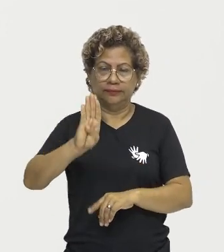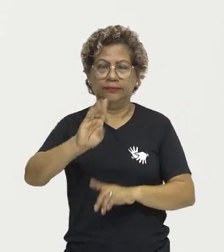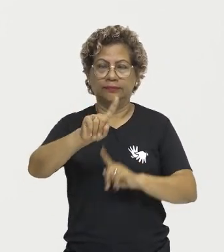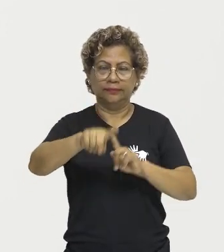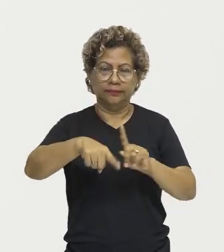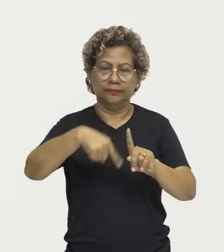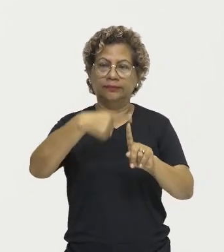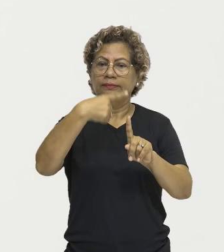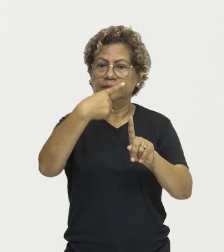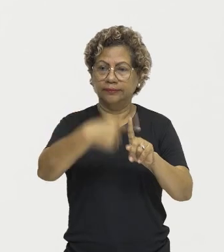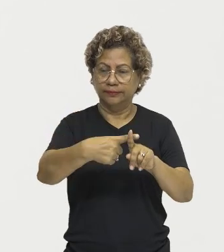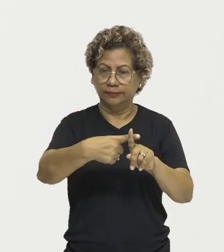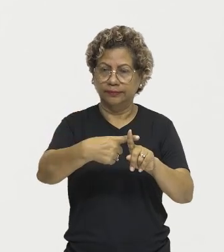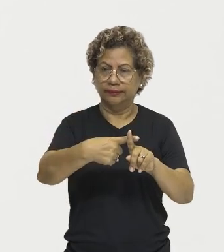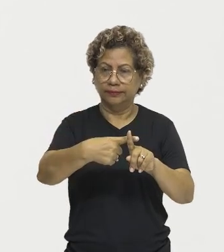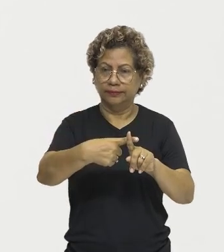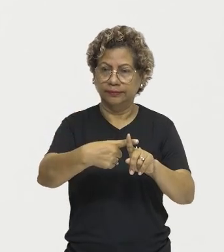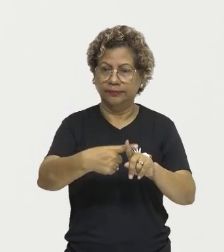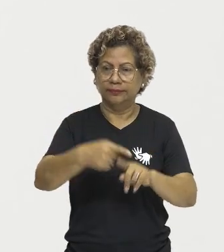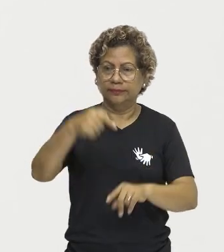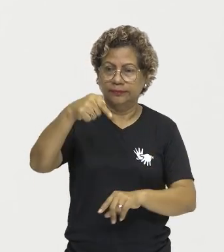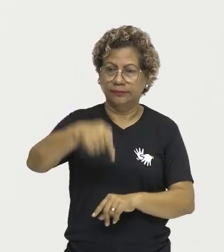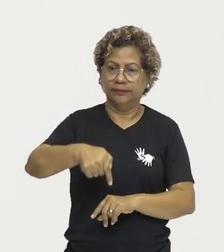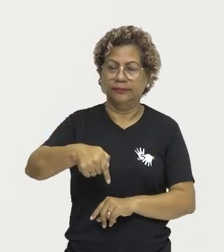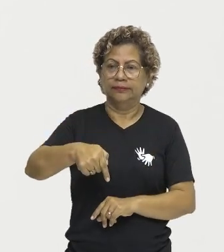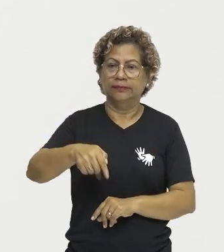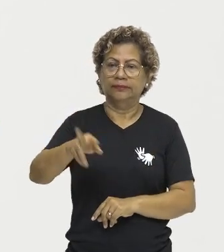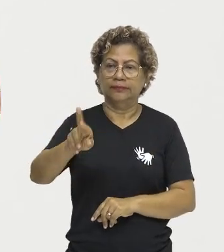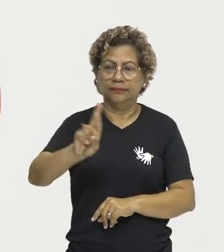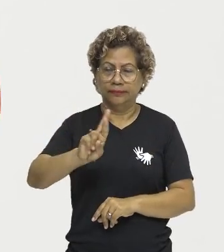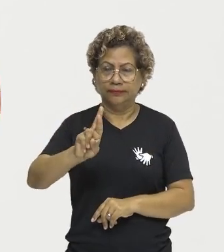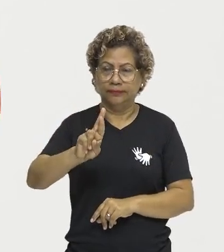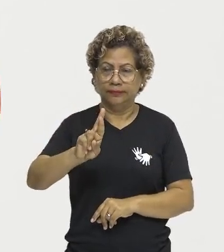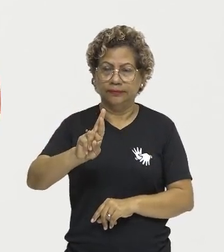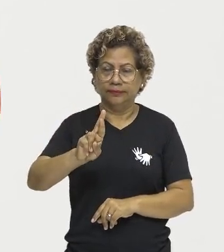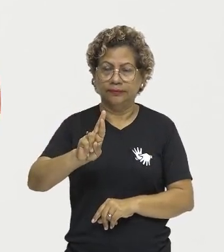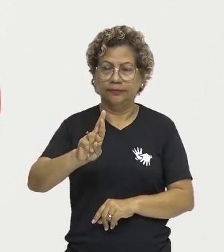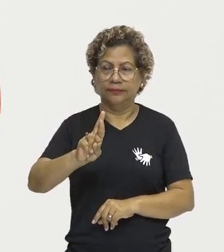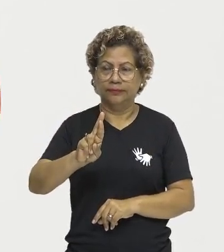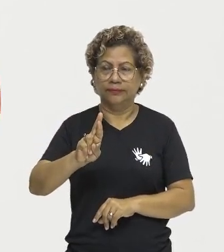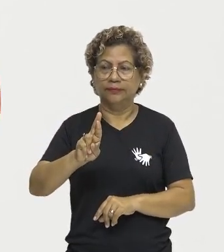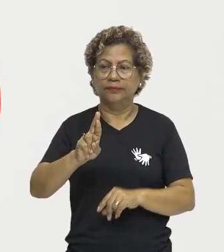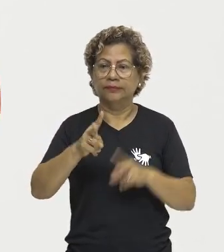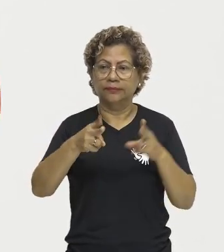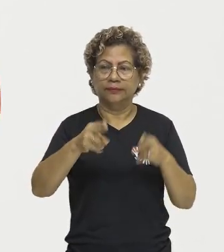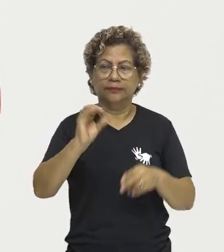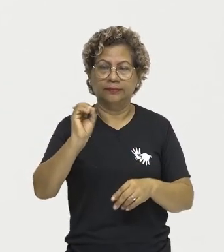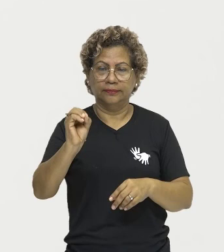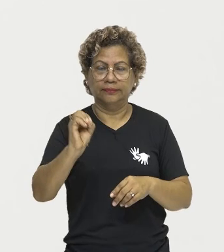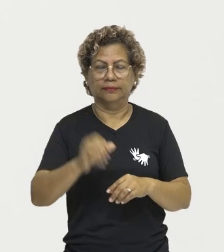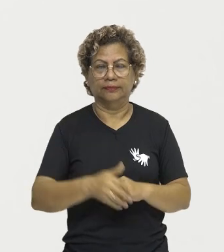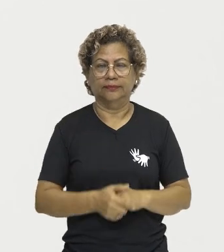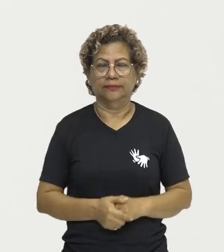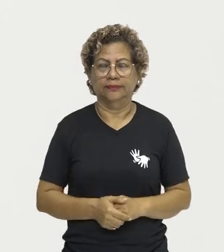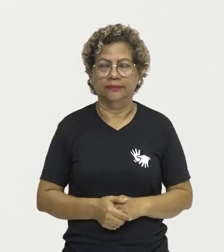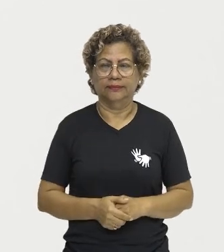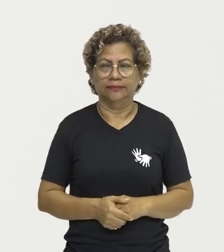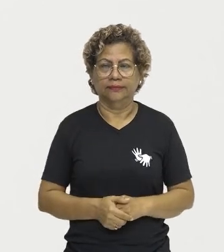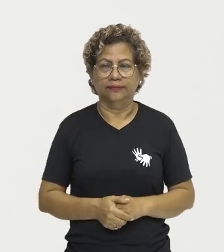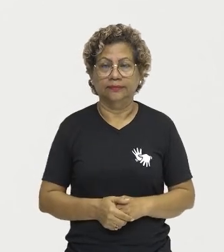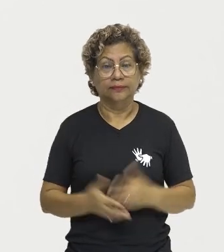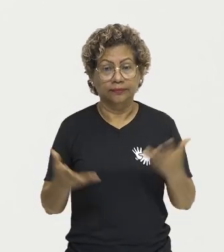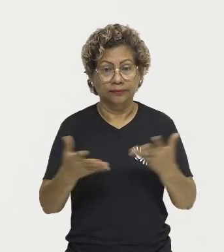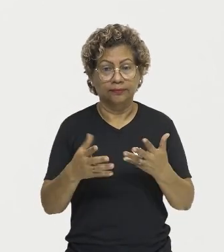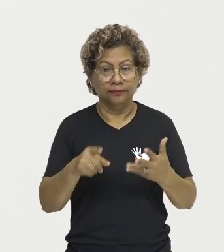mais o calor do recipiente igual a zero. Vamos verificar aí. Aí